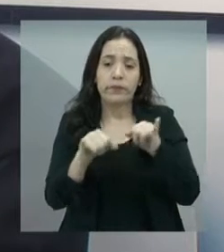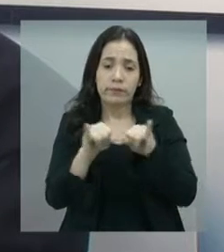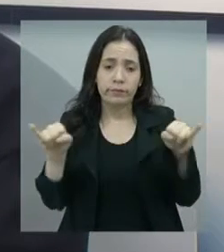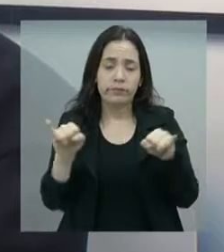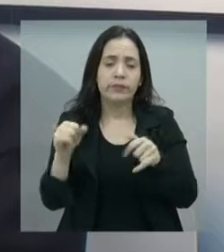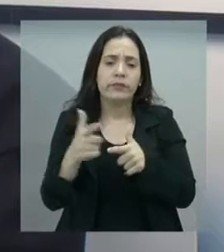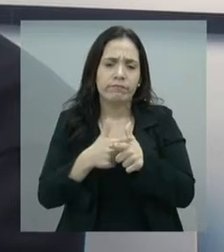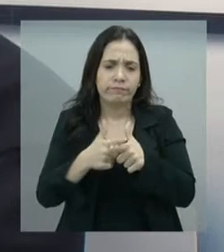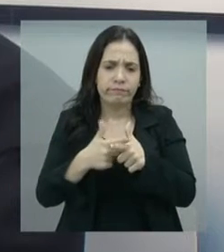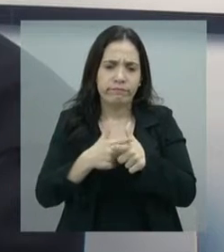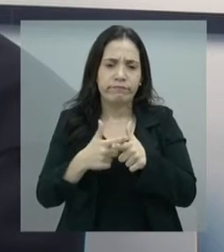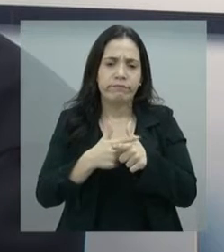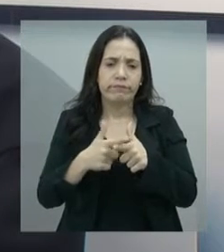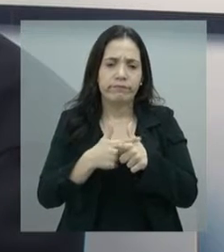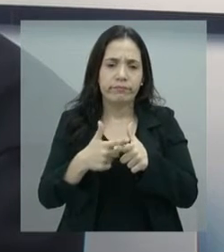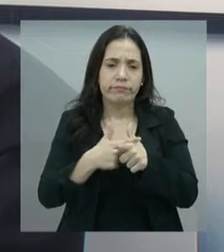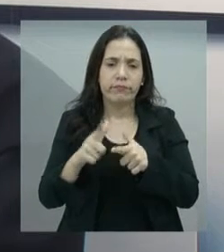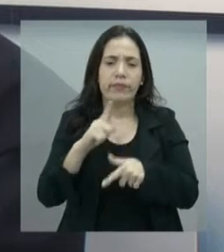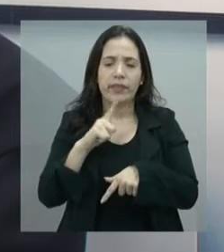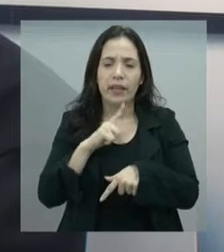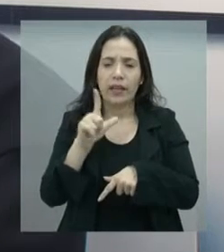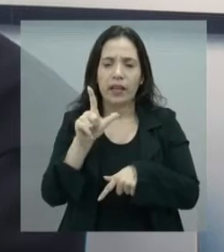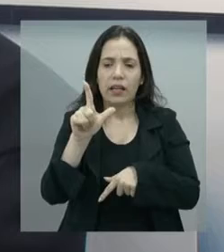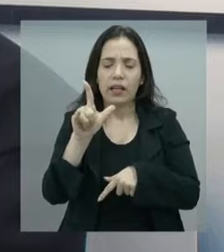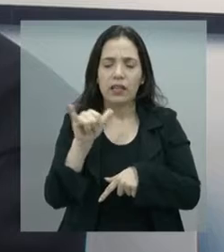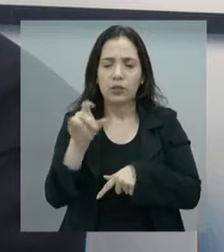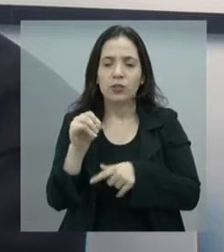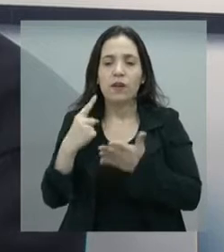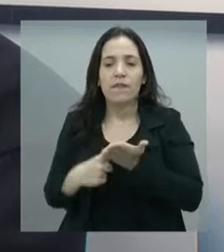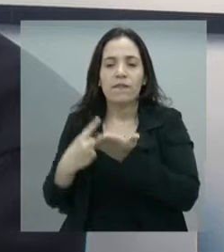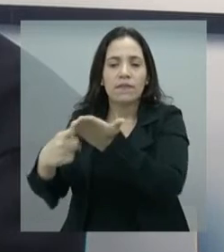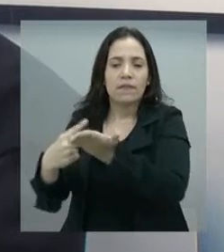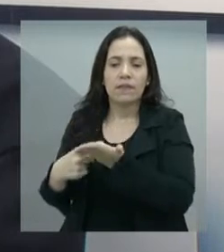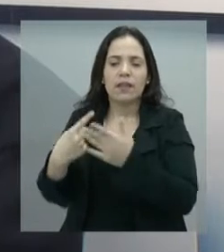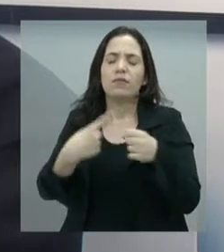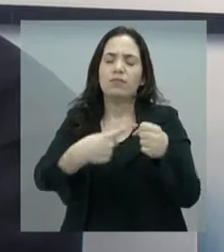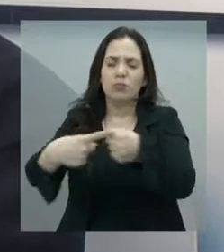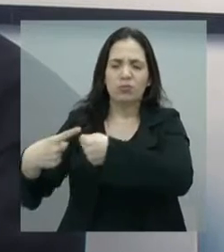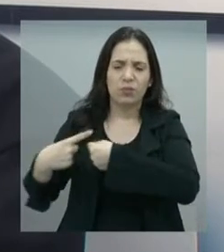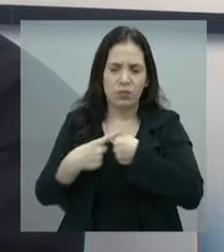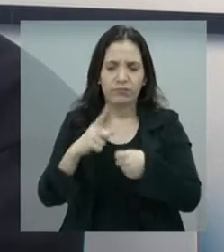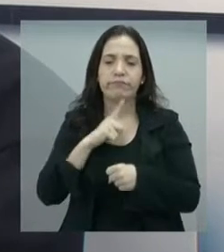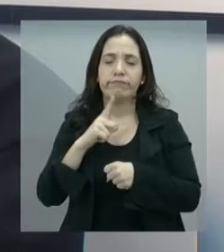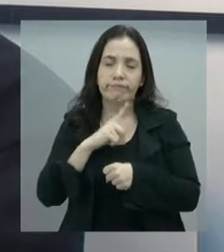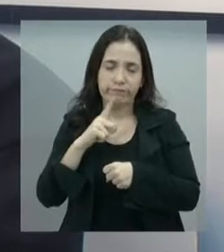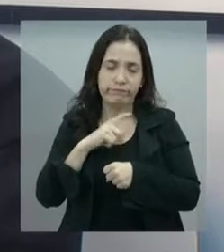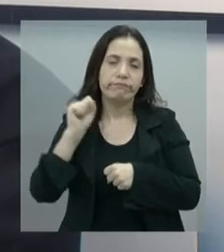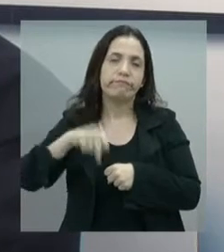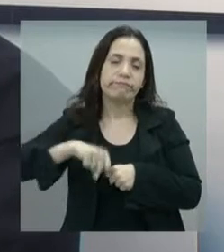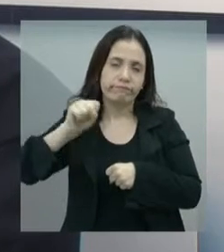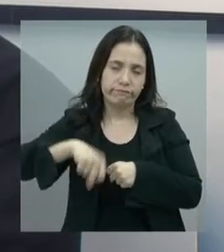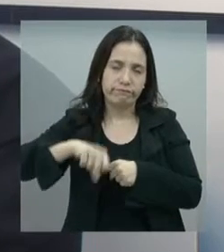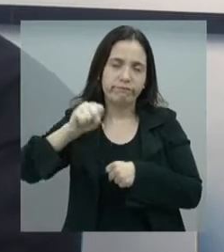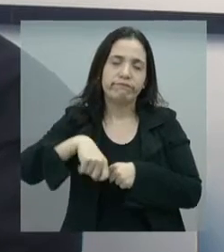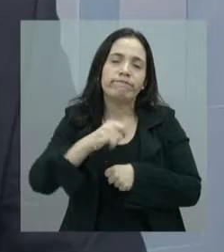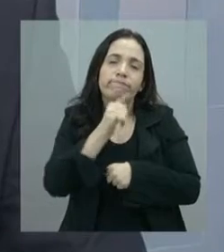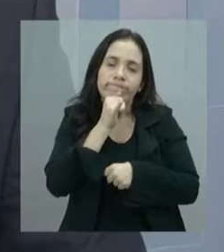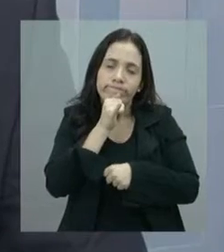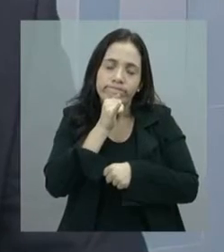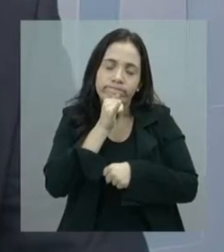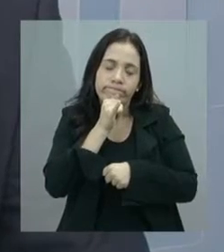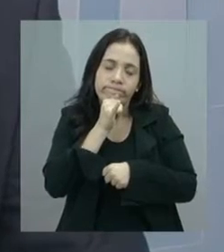tem muito esquema de lixo por aí no interior do estado de Ceará, né, deputado? Precisa... Uma coisa triste. Me parece